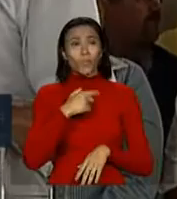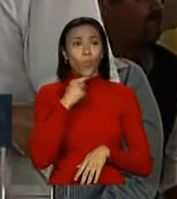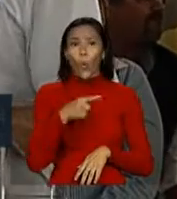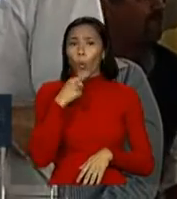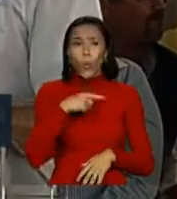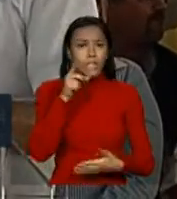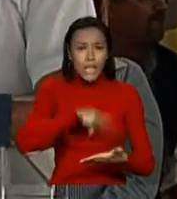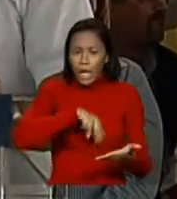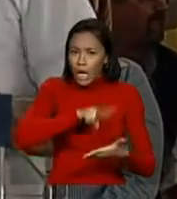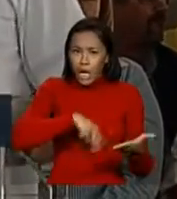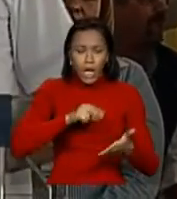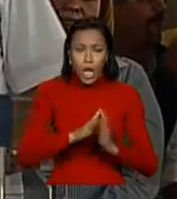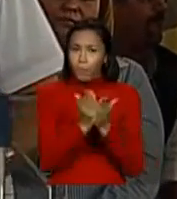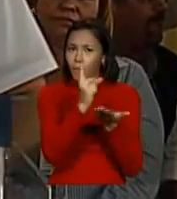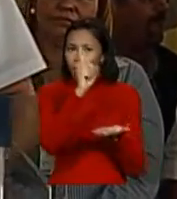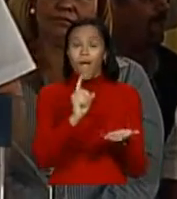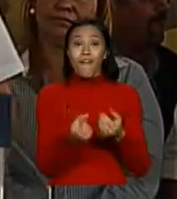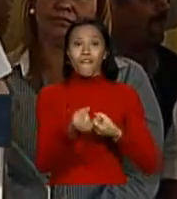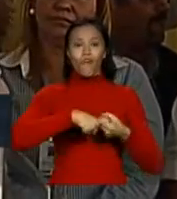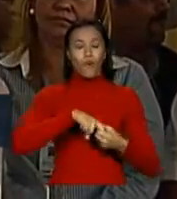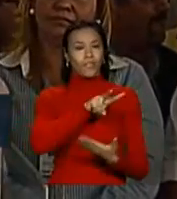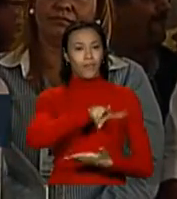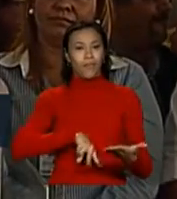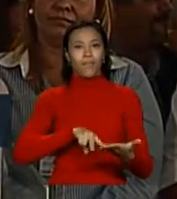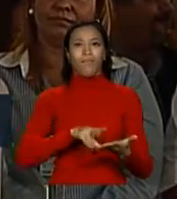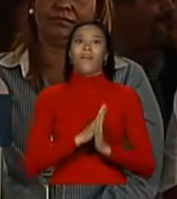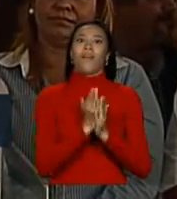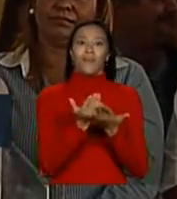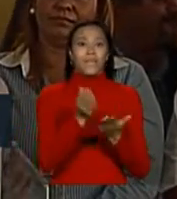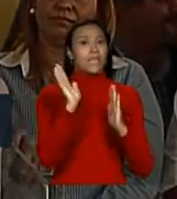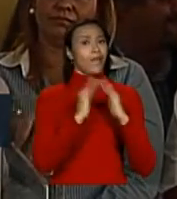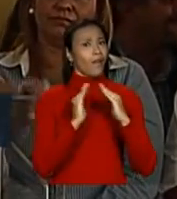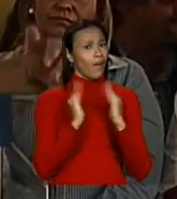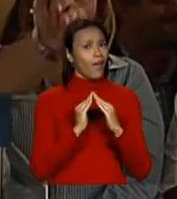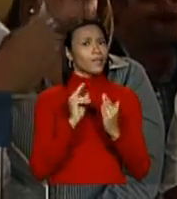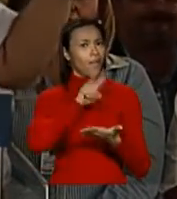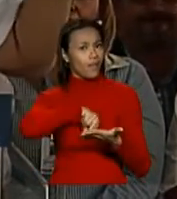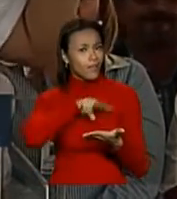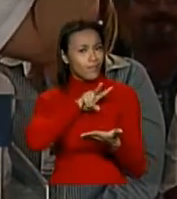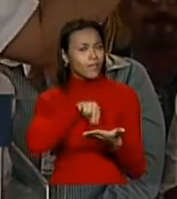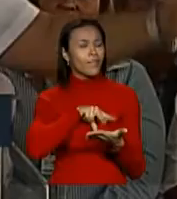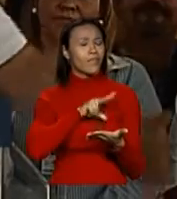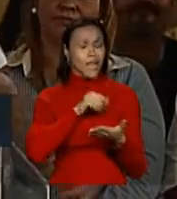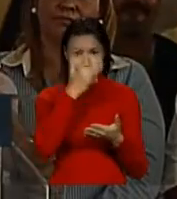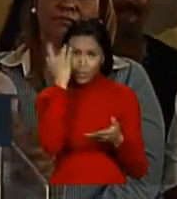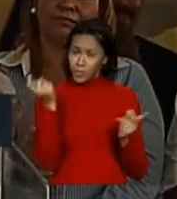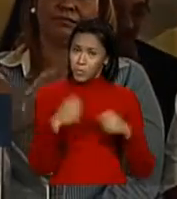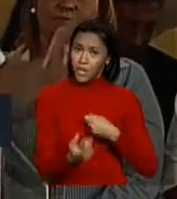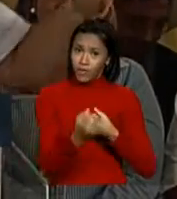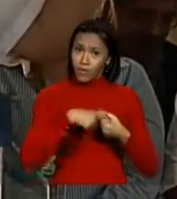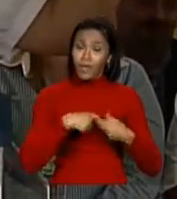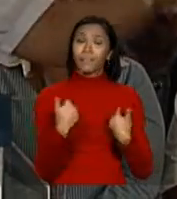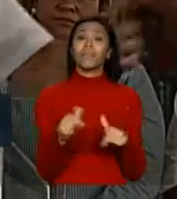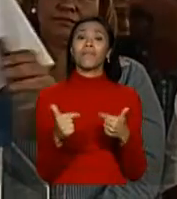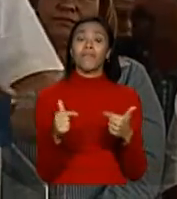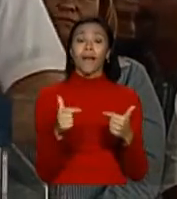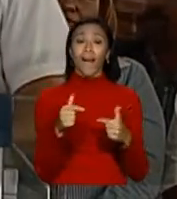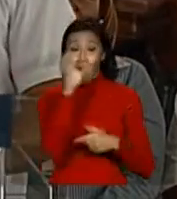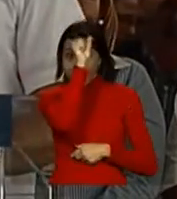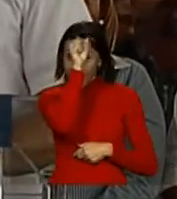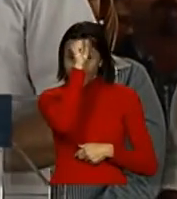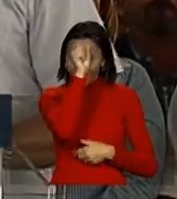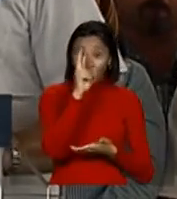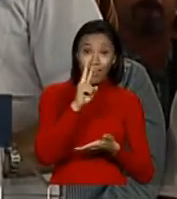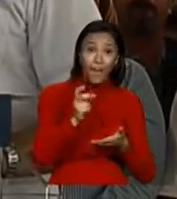a Bíblia voltam ver a ler a palavra de Deus em casa as pessoas poderem voltar a trabalhar aprender a